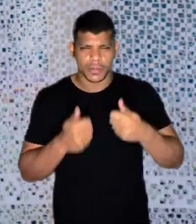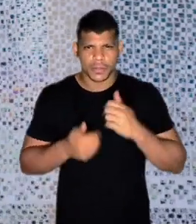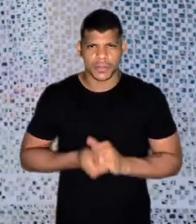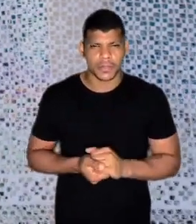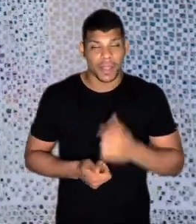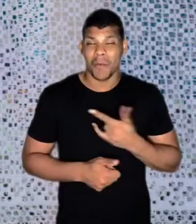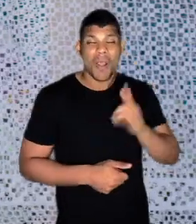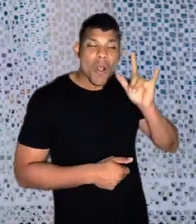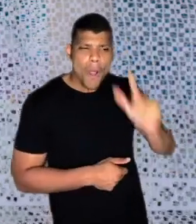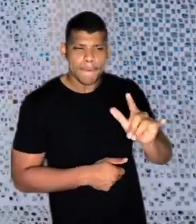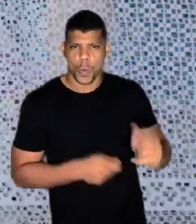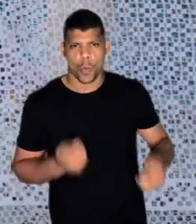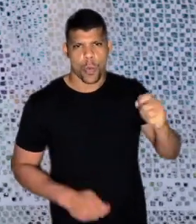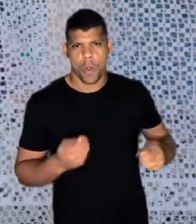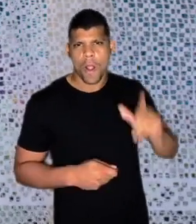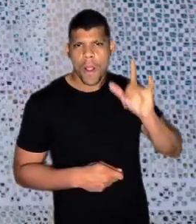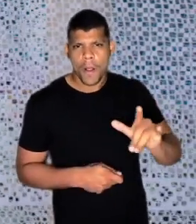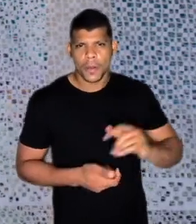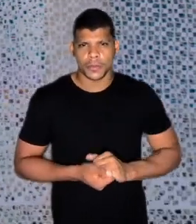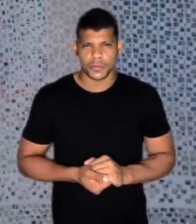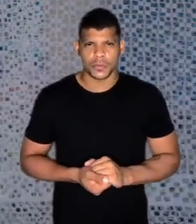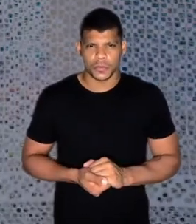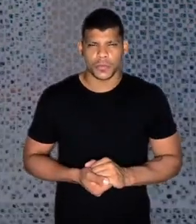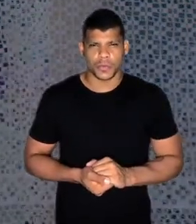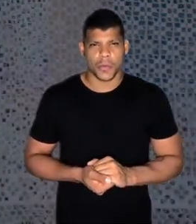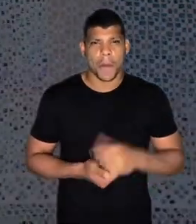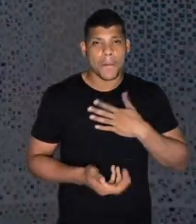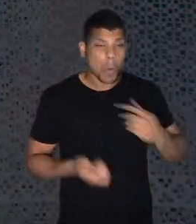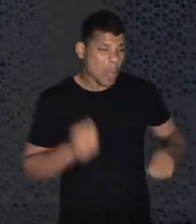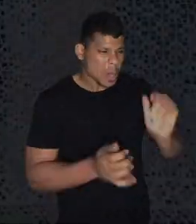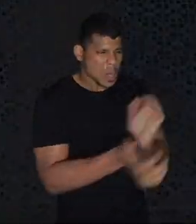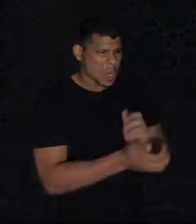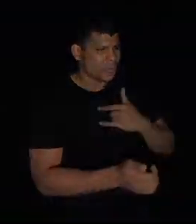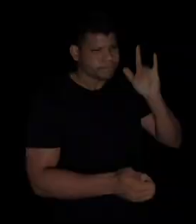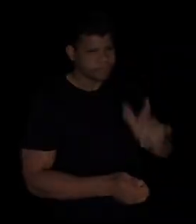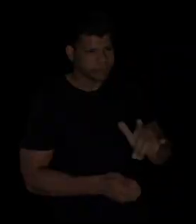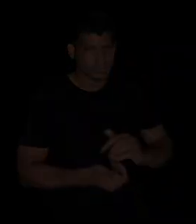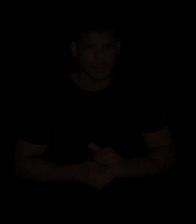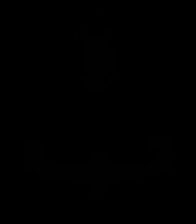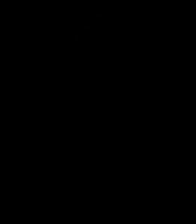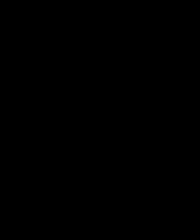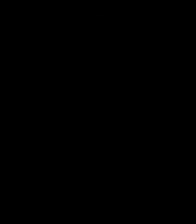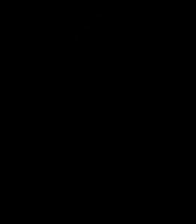Olá aqui é o ovo Eu amo mexer tanto tempo porque